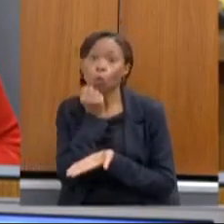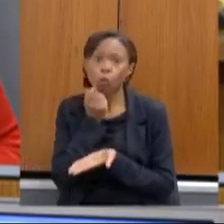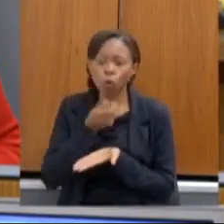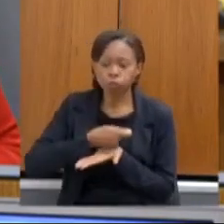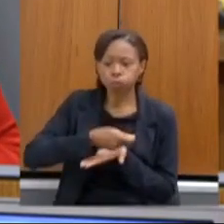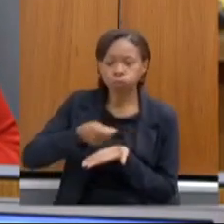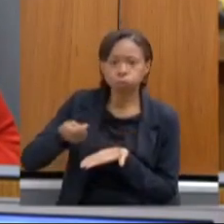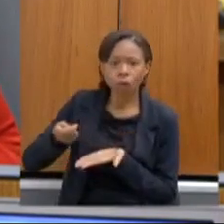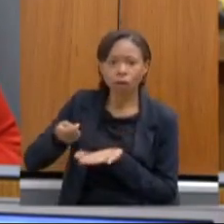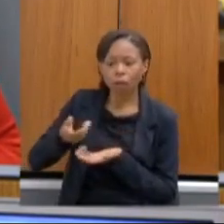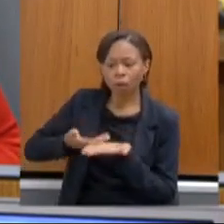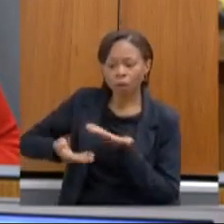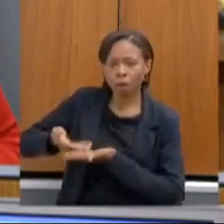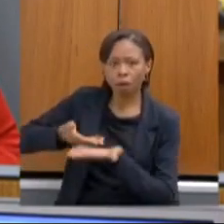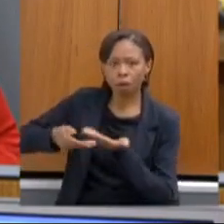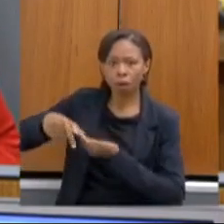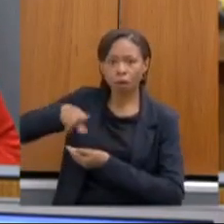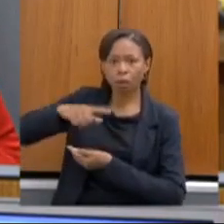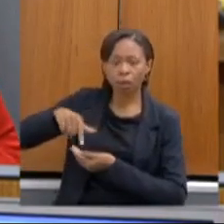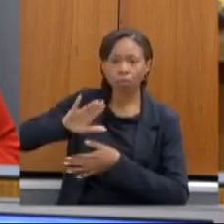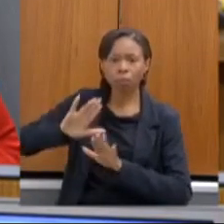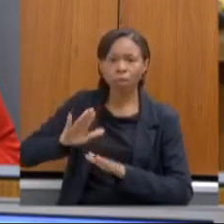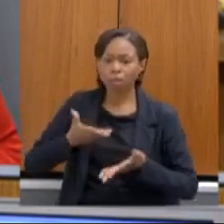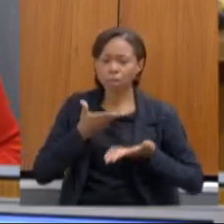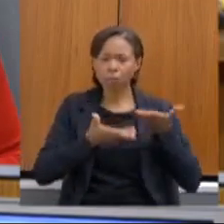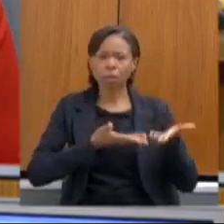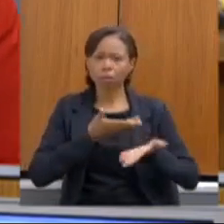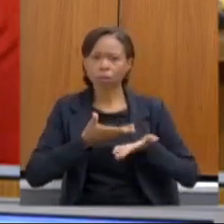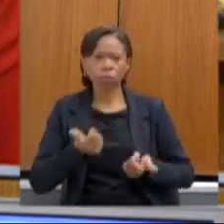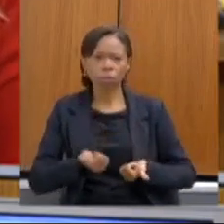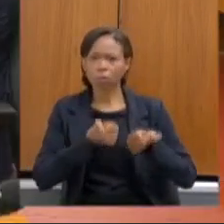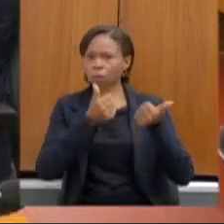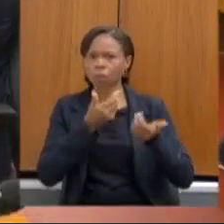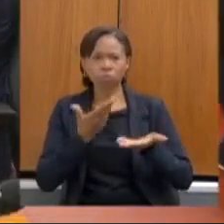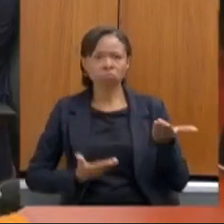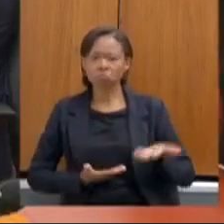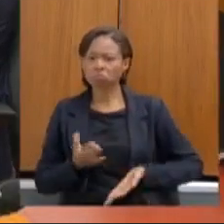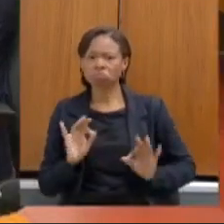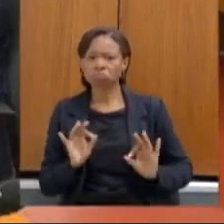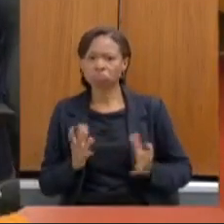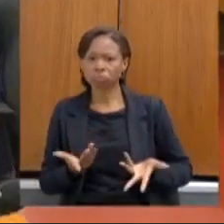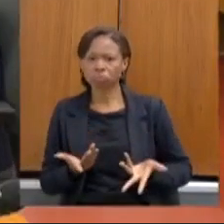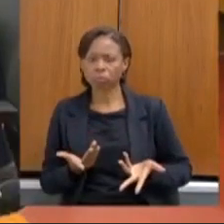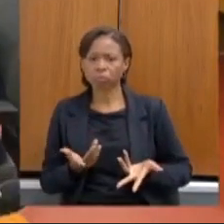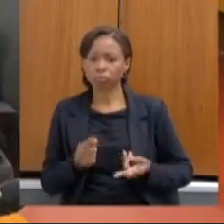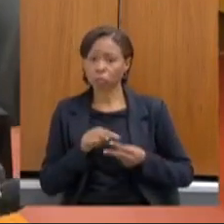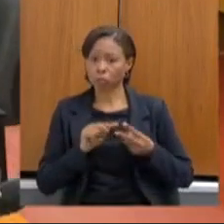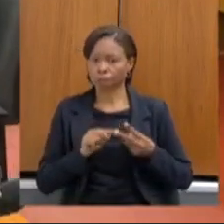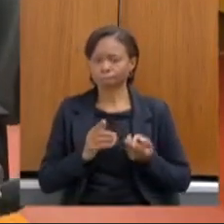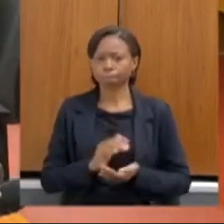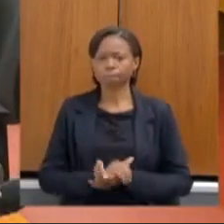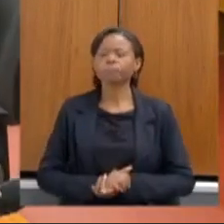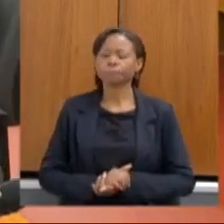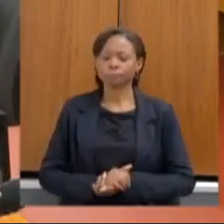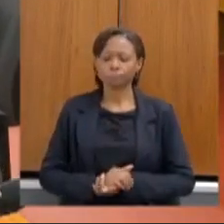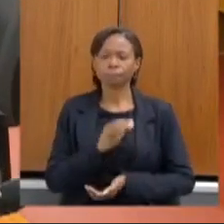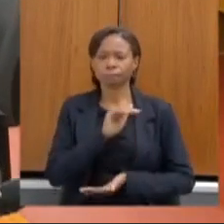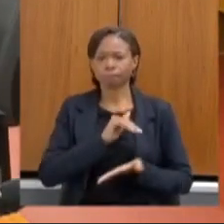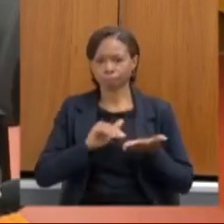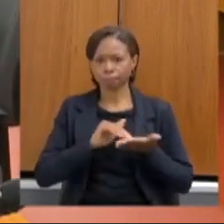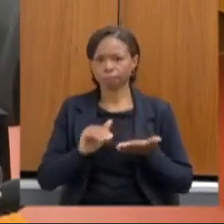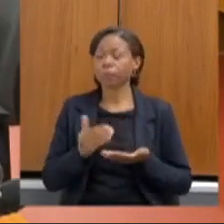melhoria da qualidade do serviço prestado são essas duas questões Presidente com a palavra então secretário